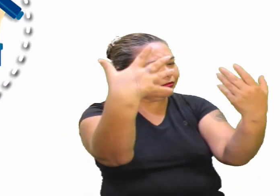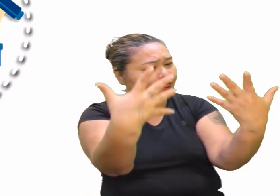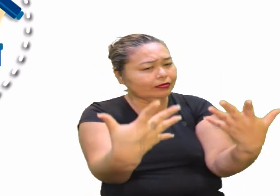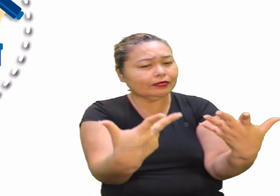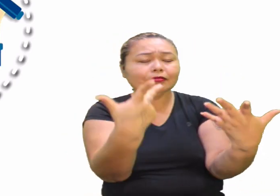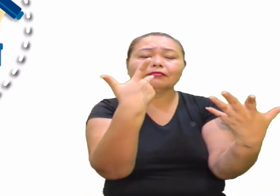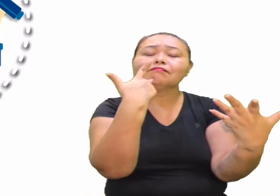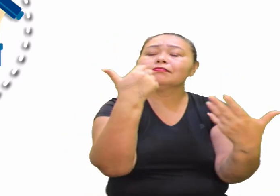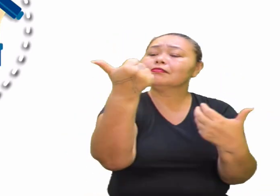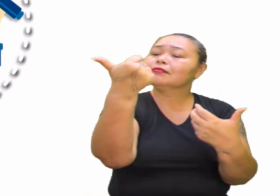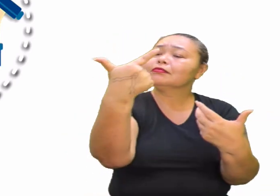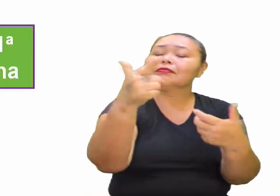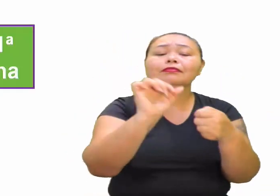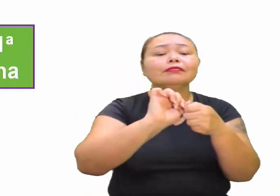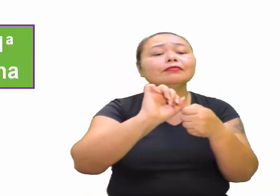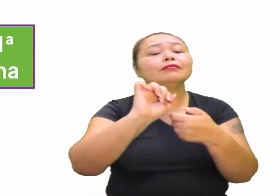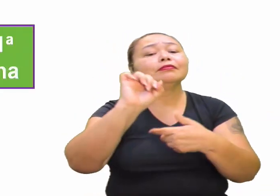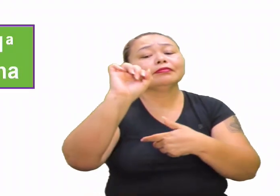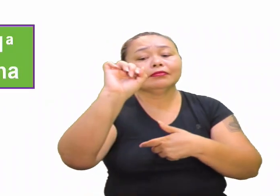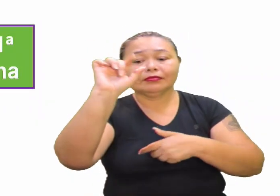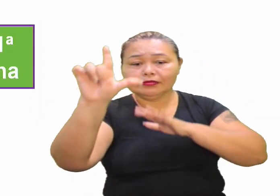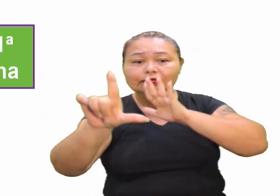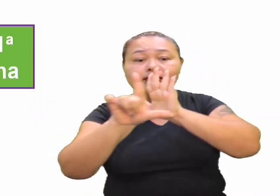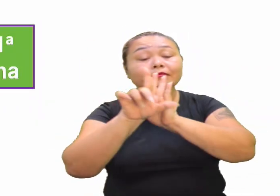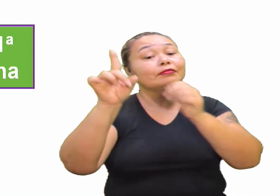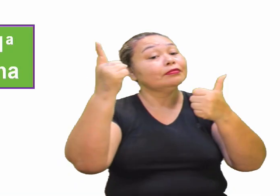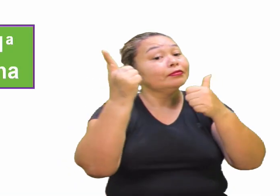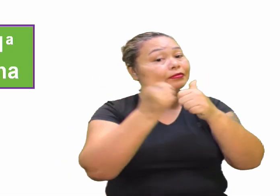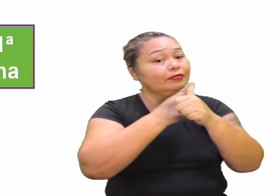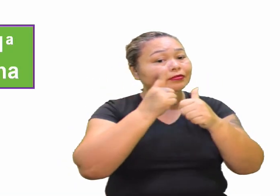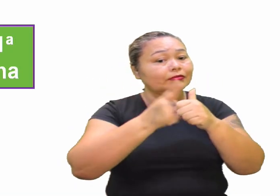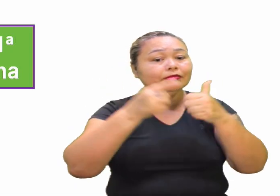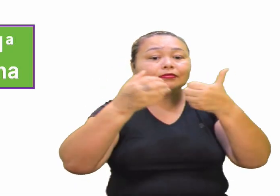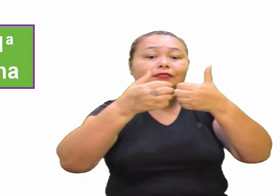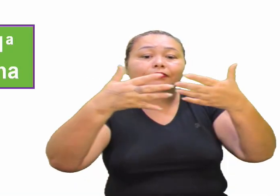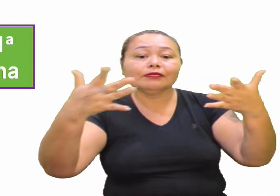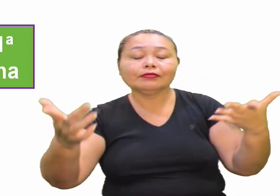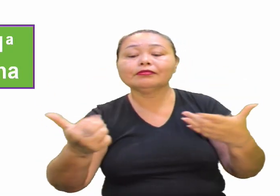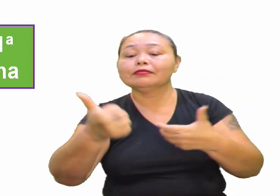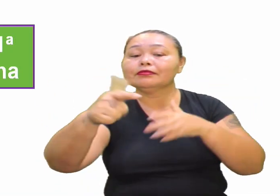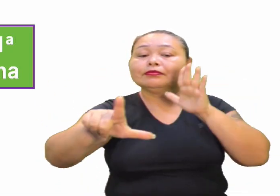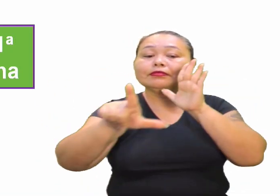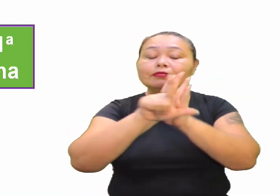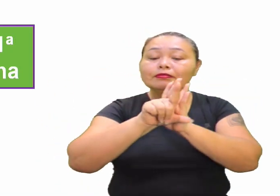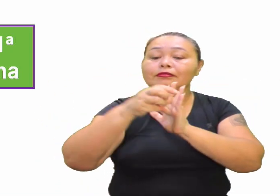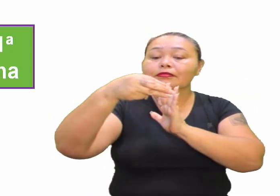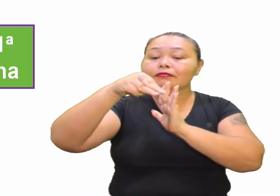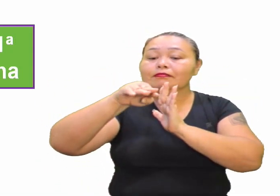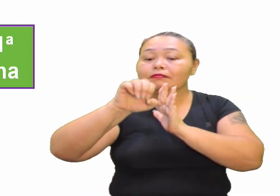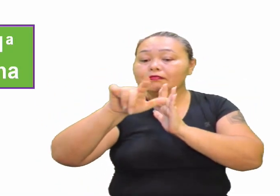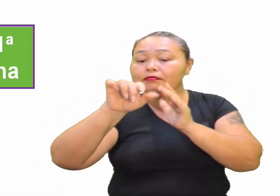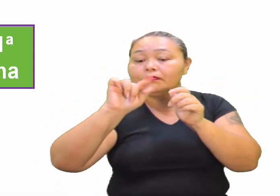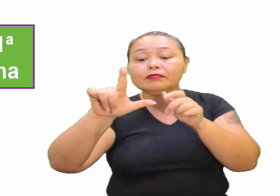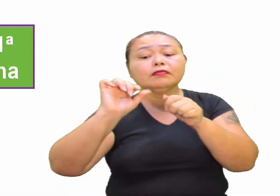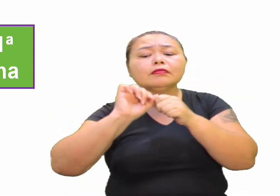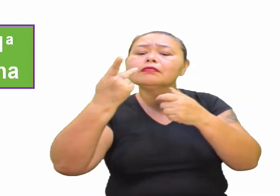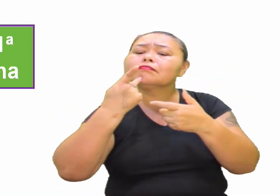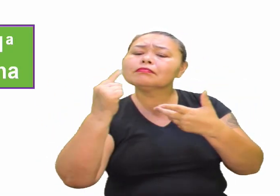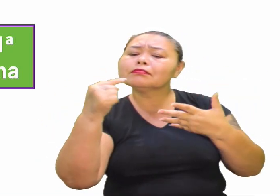sobre primeira e segunda lei. Aqui, primeira, introdução à primeira lei mendeliana. Aí nós falamos sobre o quê,